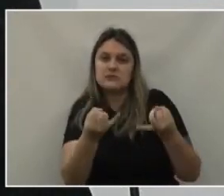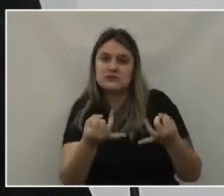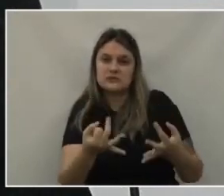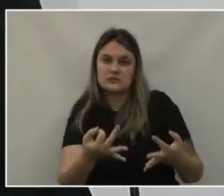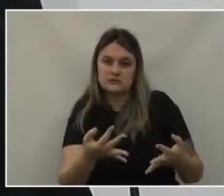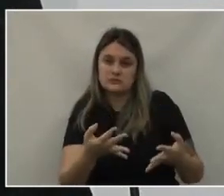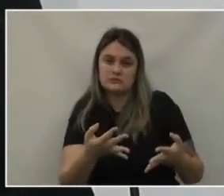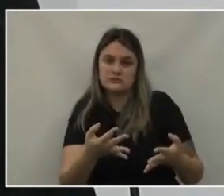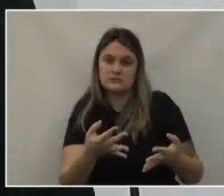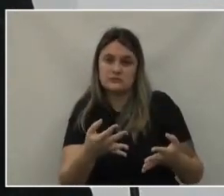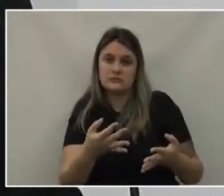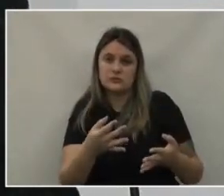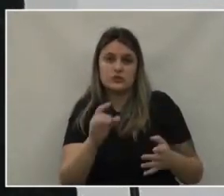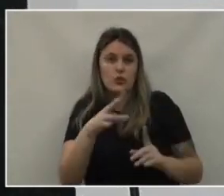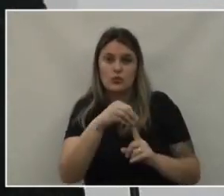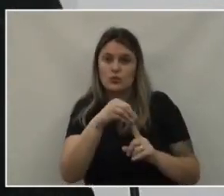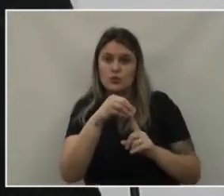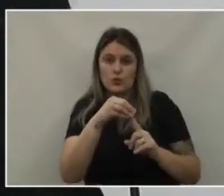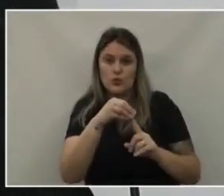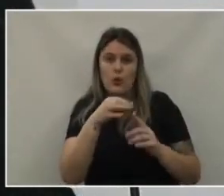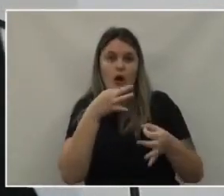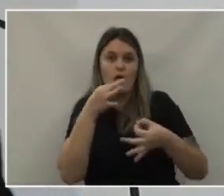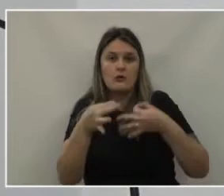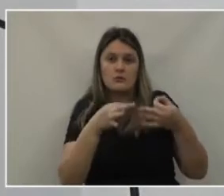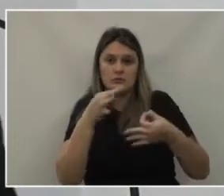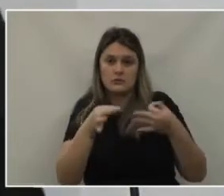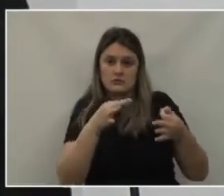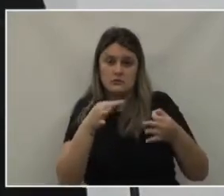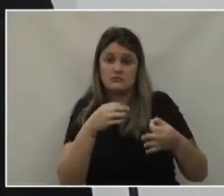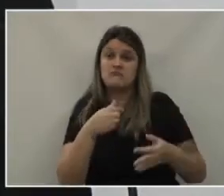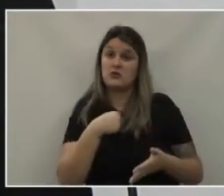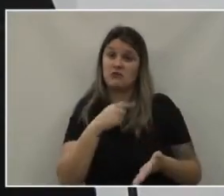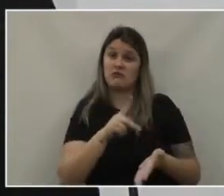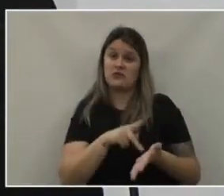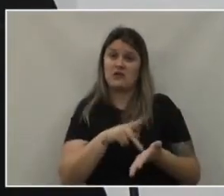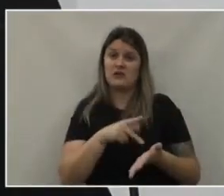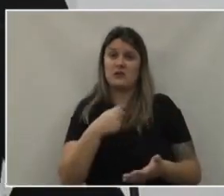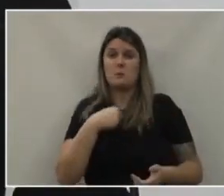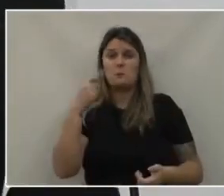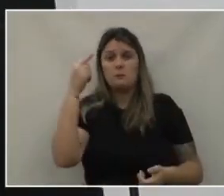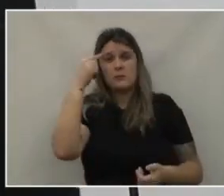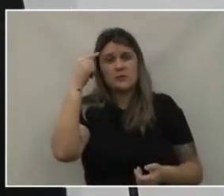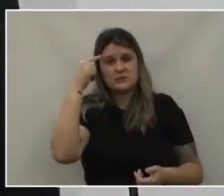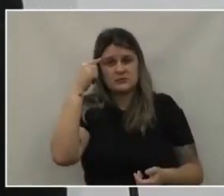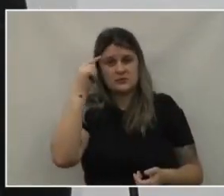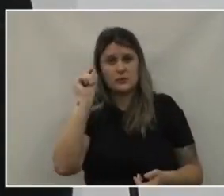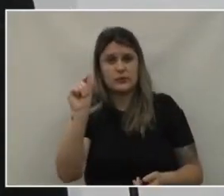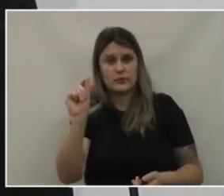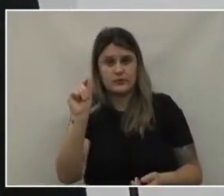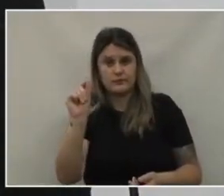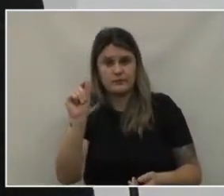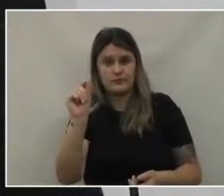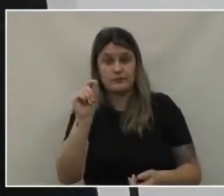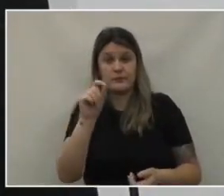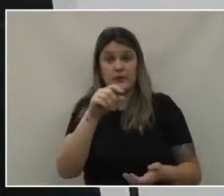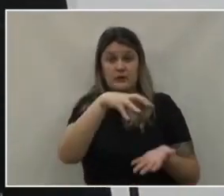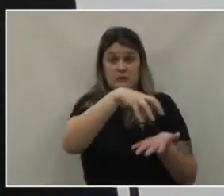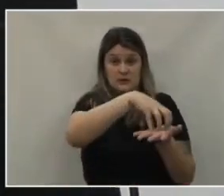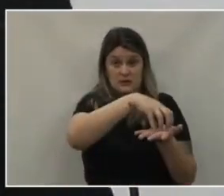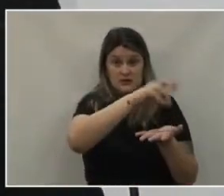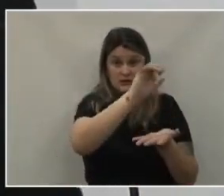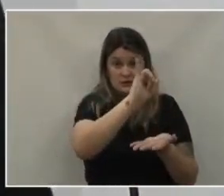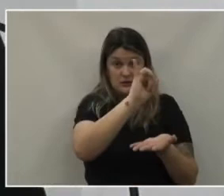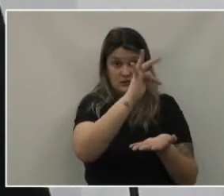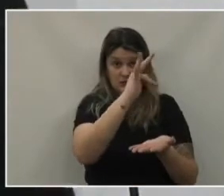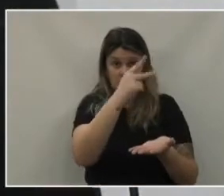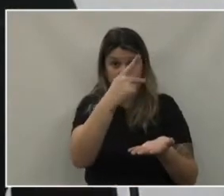justificativa. É o único motivo. Sinceramente, eu penso que o Instituto Federal ele